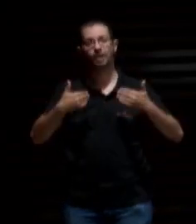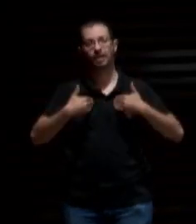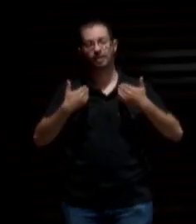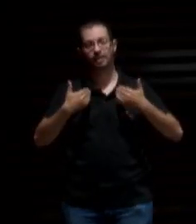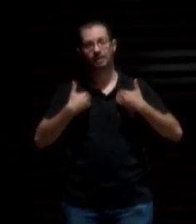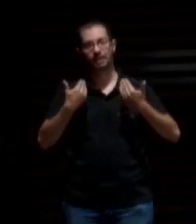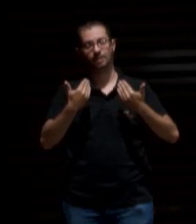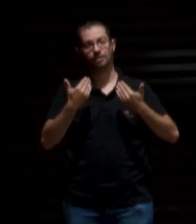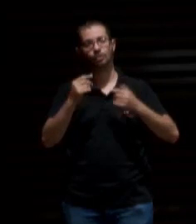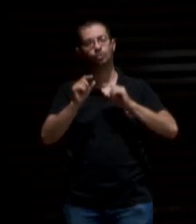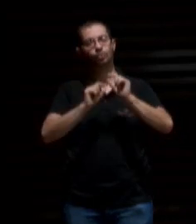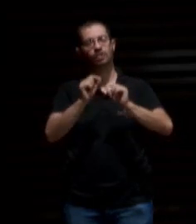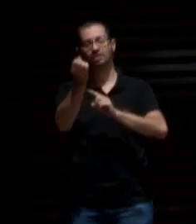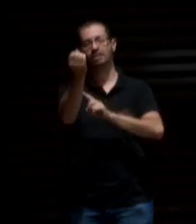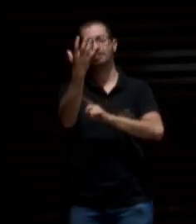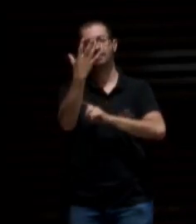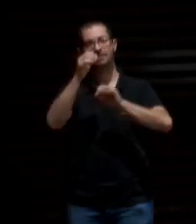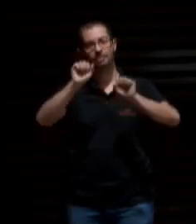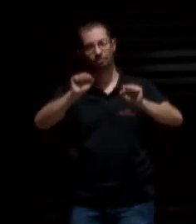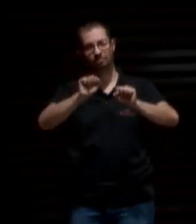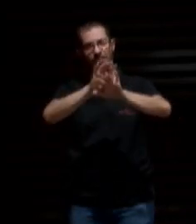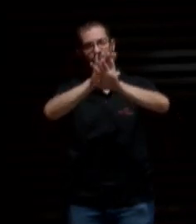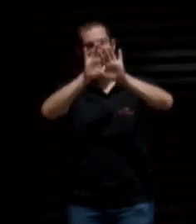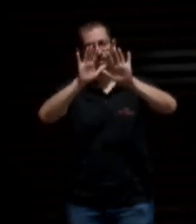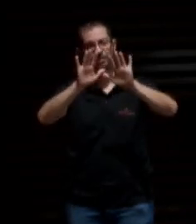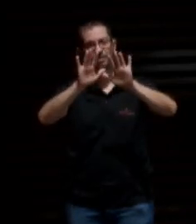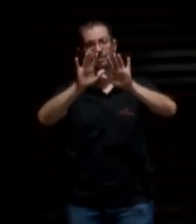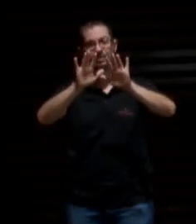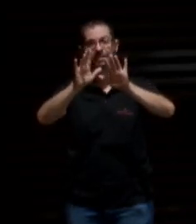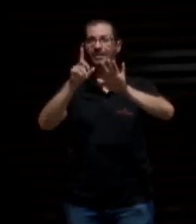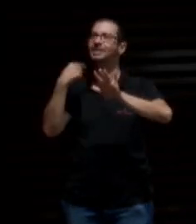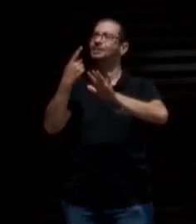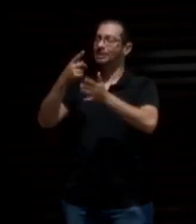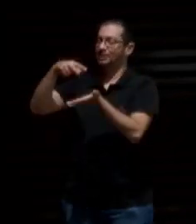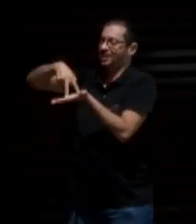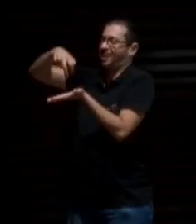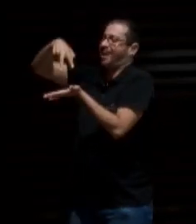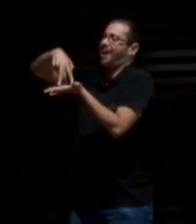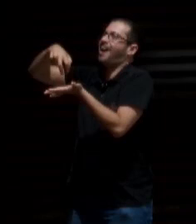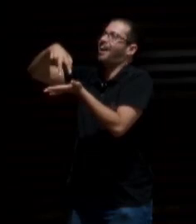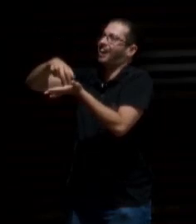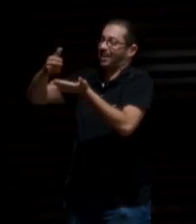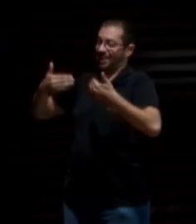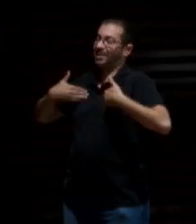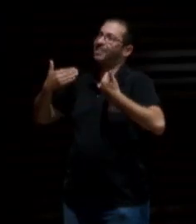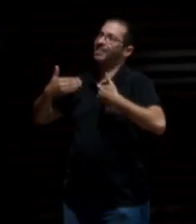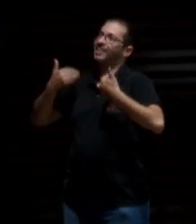na revelação da sua glória, vos alegreis exultando. A nossa alegria, ela se dá em duas